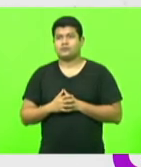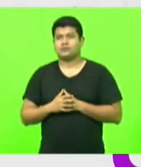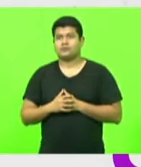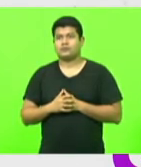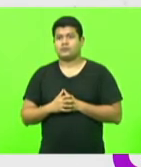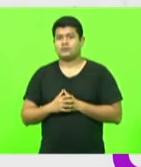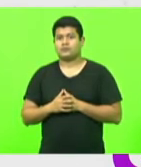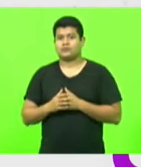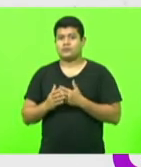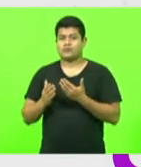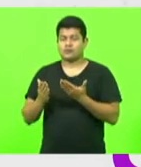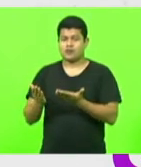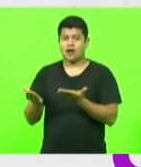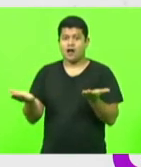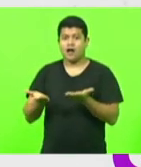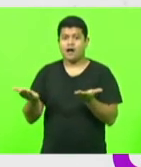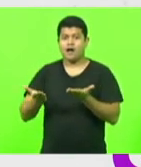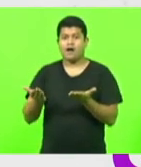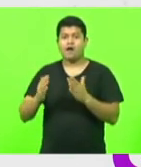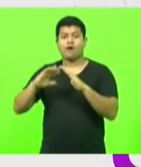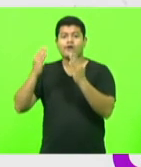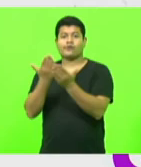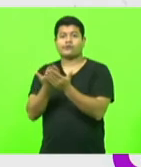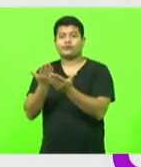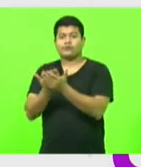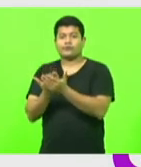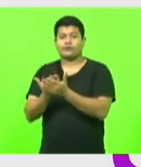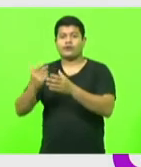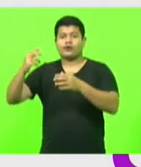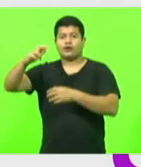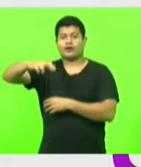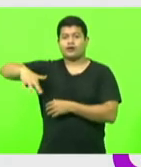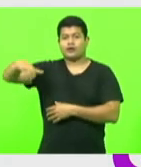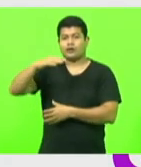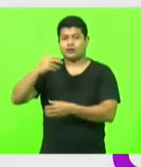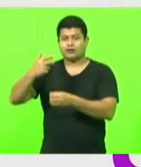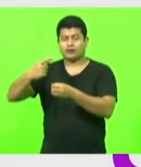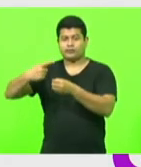Meio Oeste. Sorteio agora.